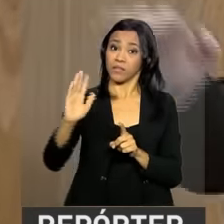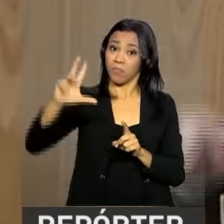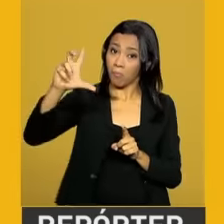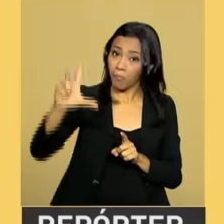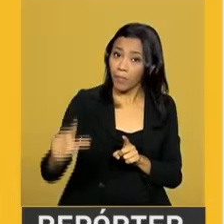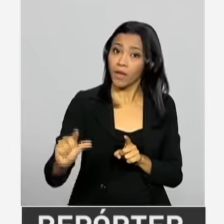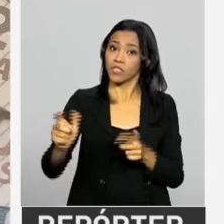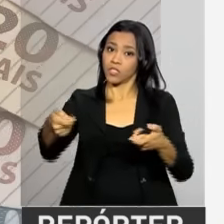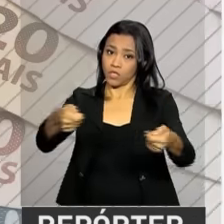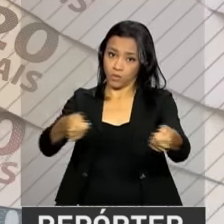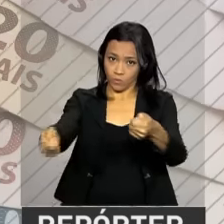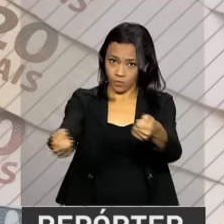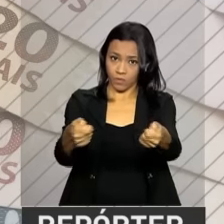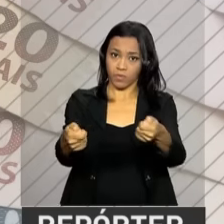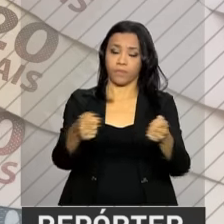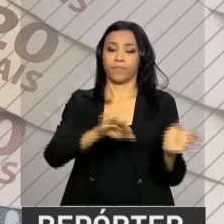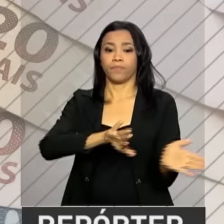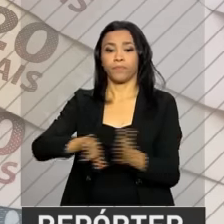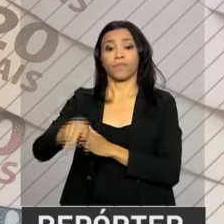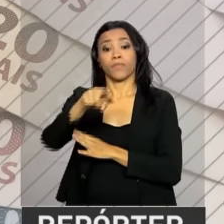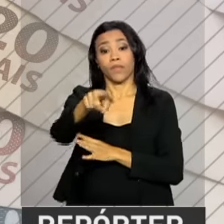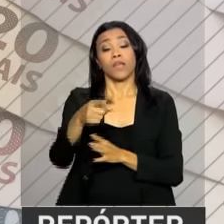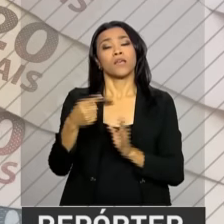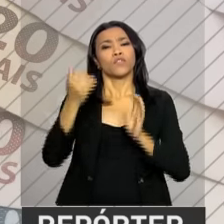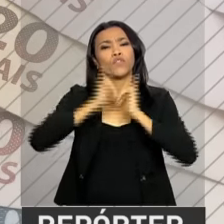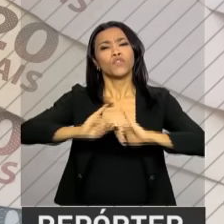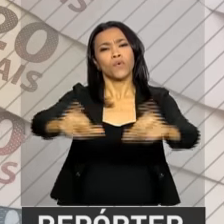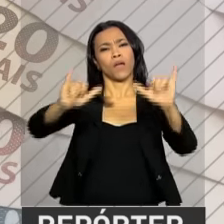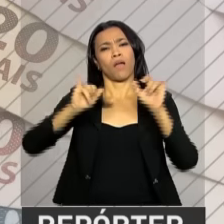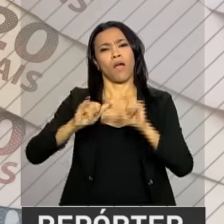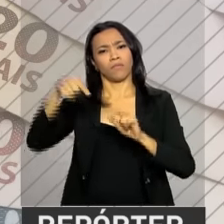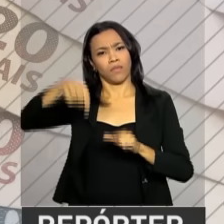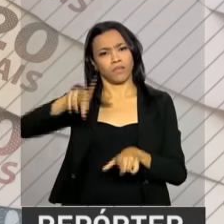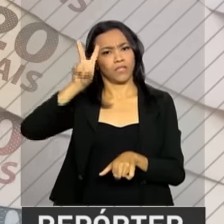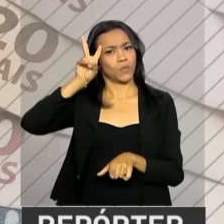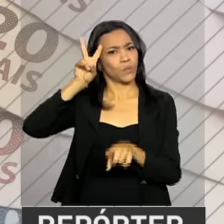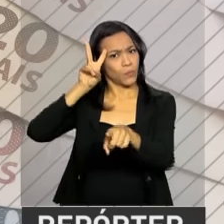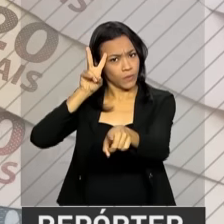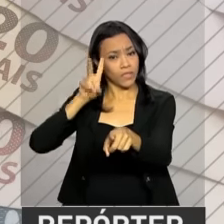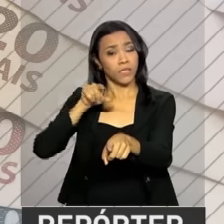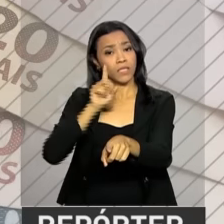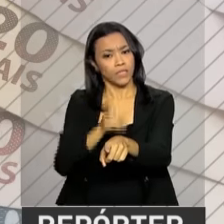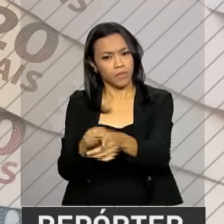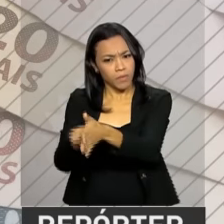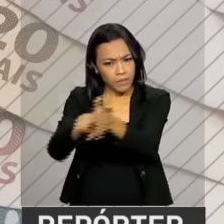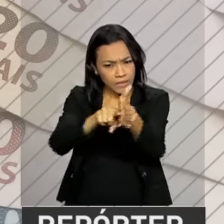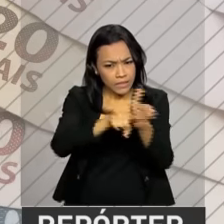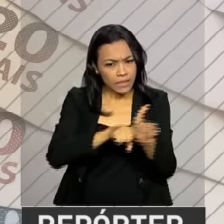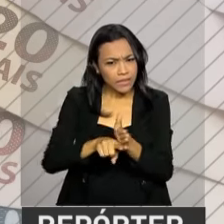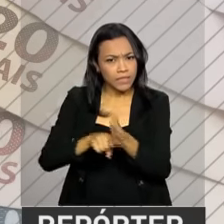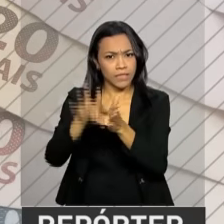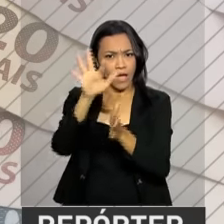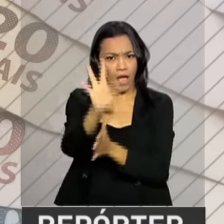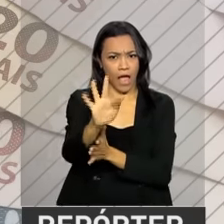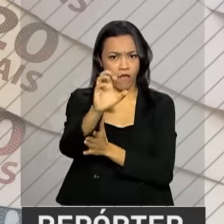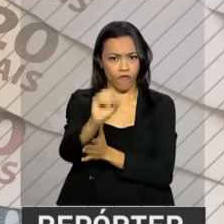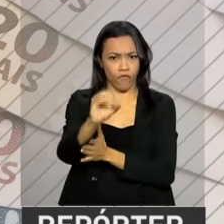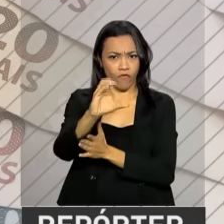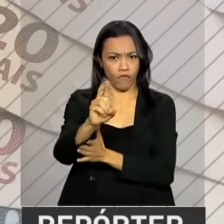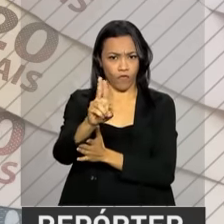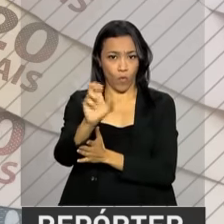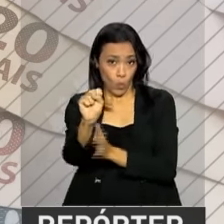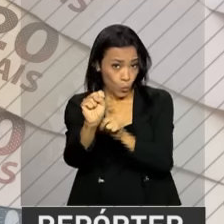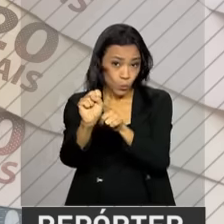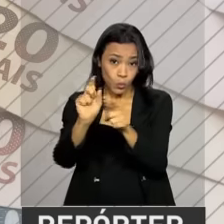estável segundo o boletim Focus desta segunda-feira que semanalmente consulta as 100 maiores instituições do